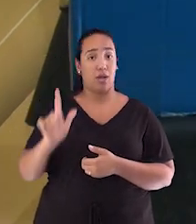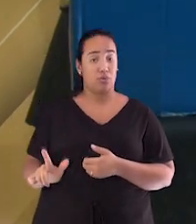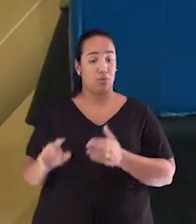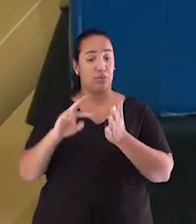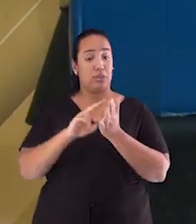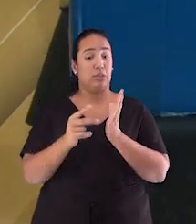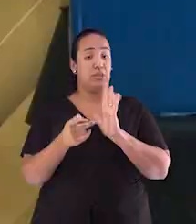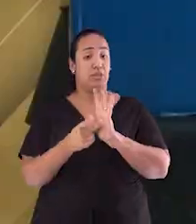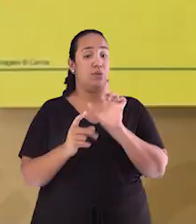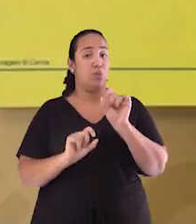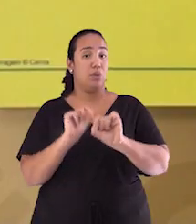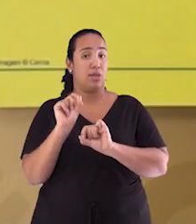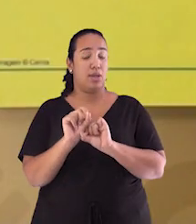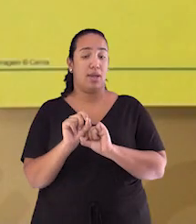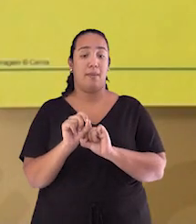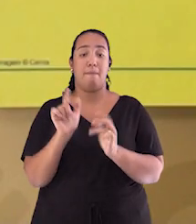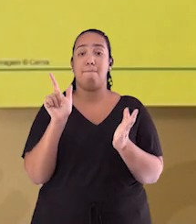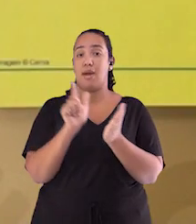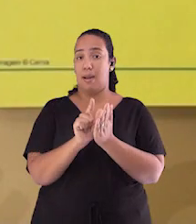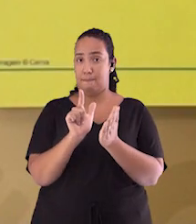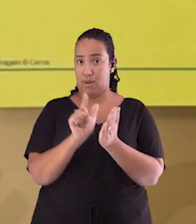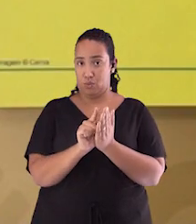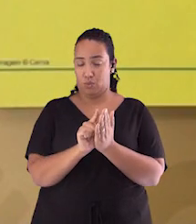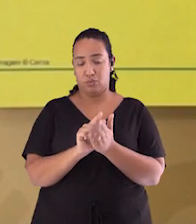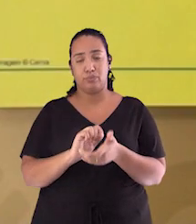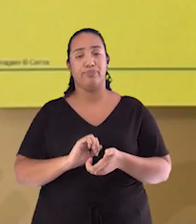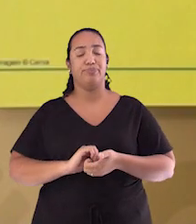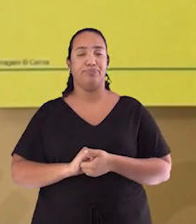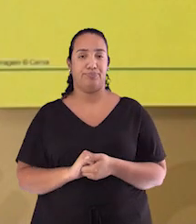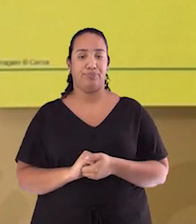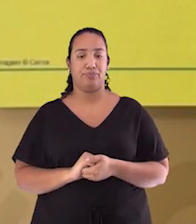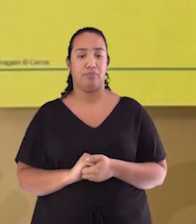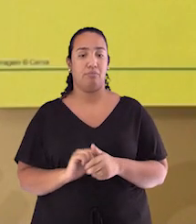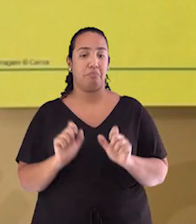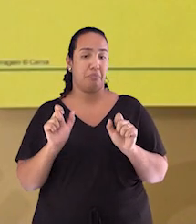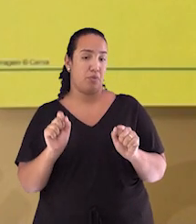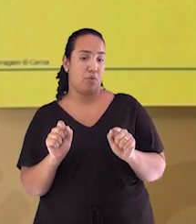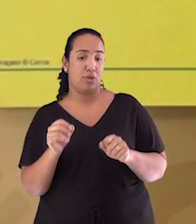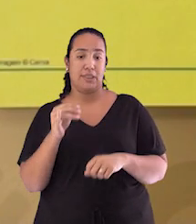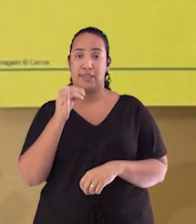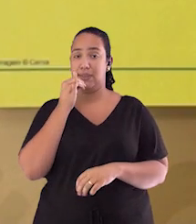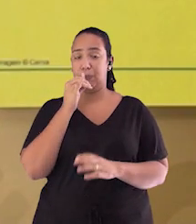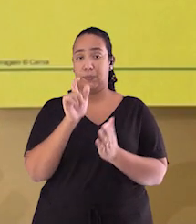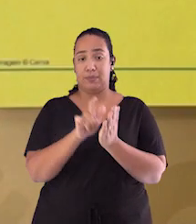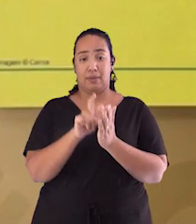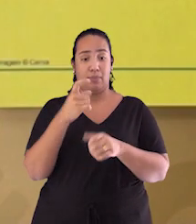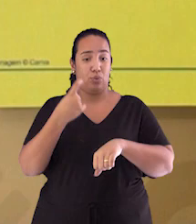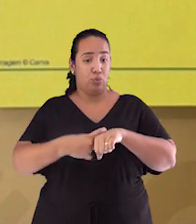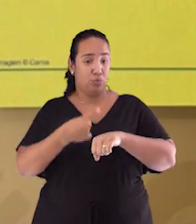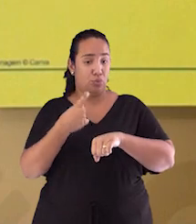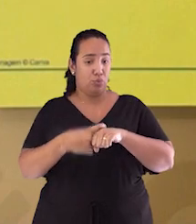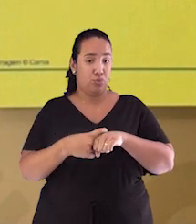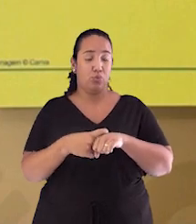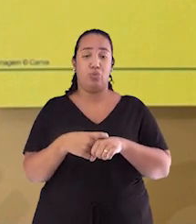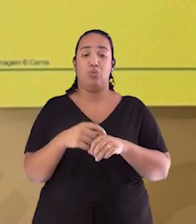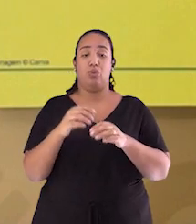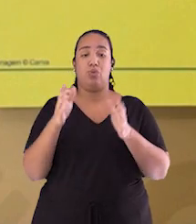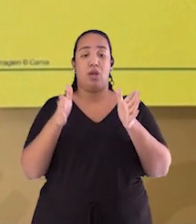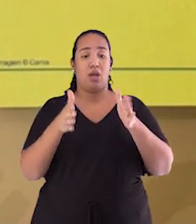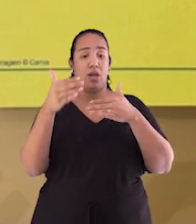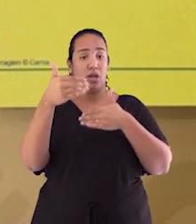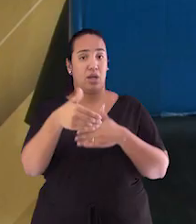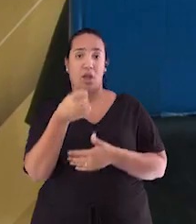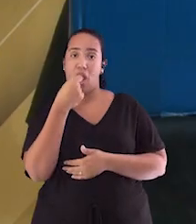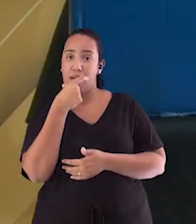resíduos descartados que são compostos por papel. Pode ser papelão, caixas de